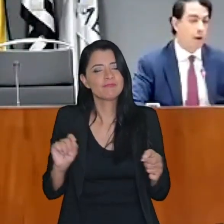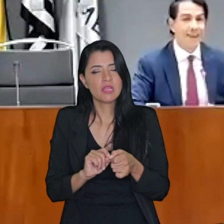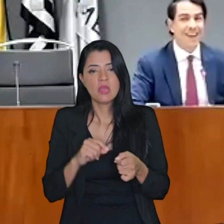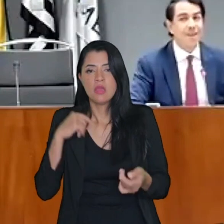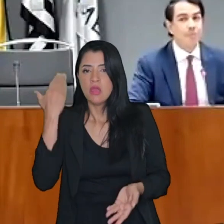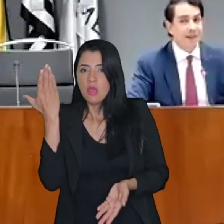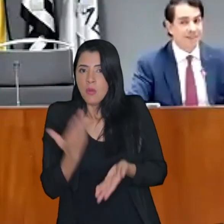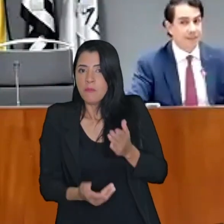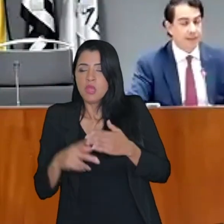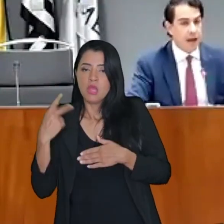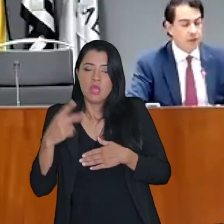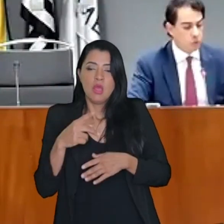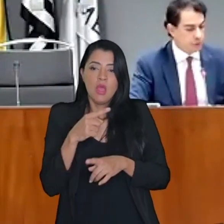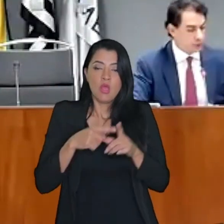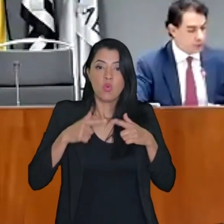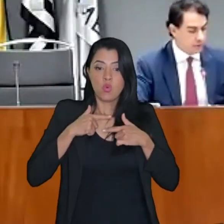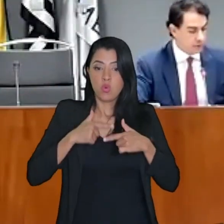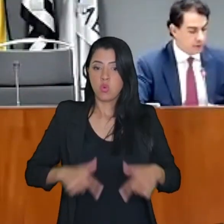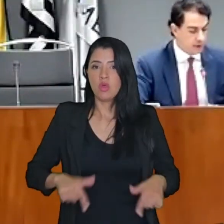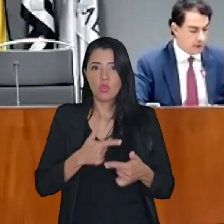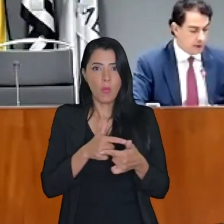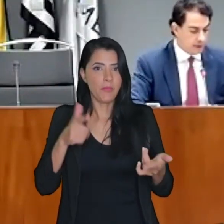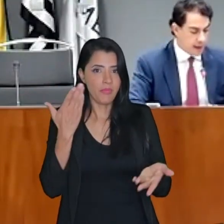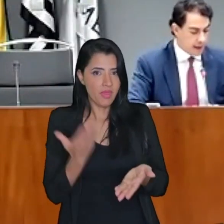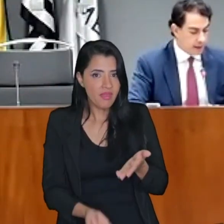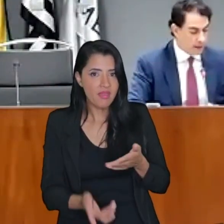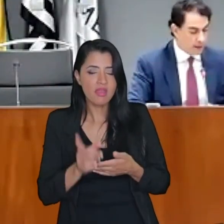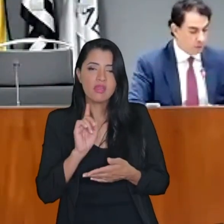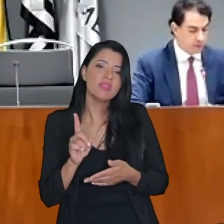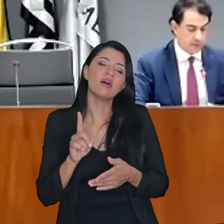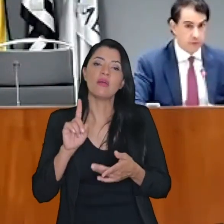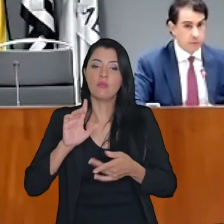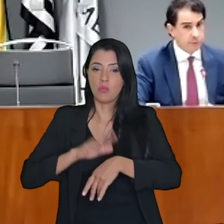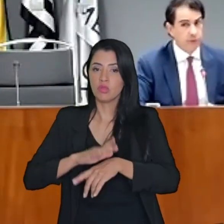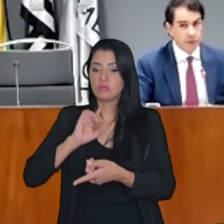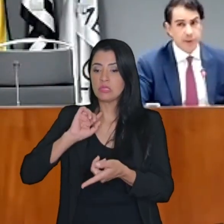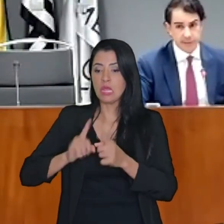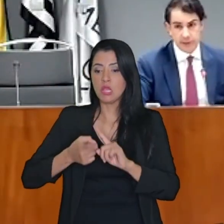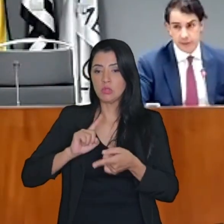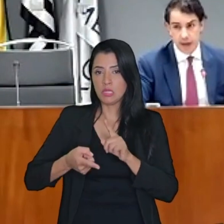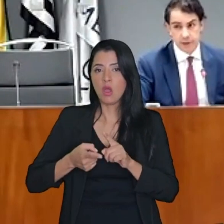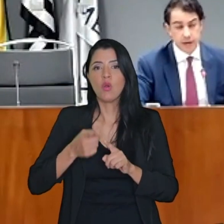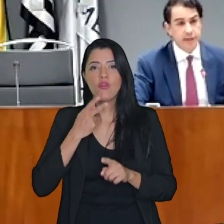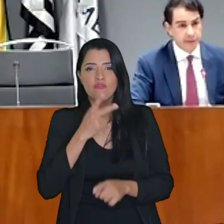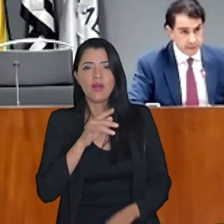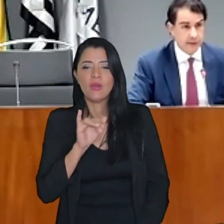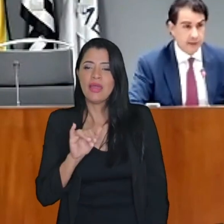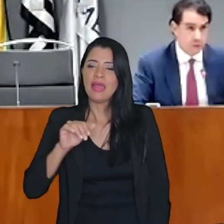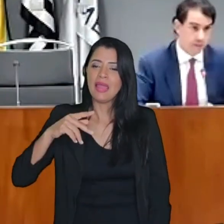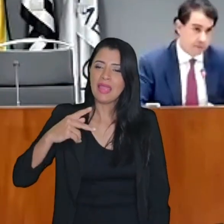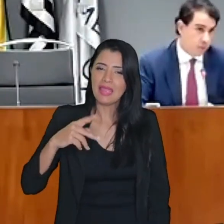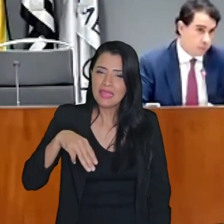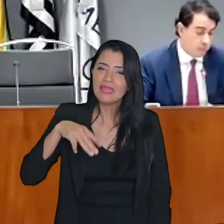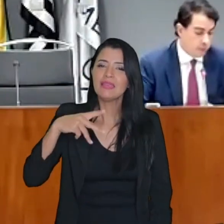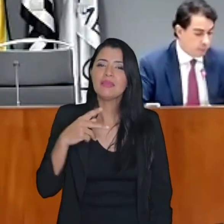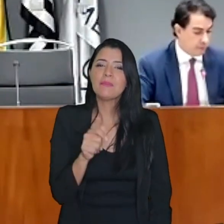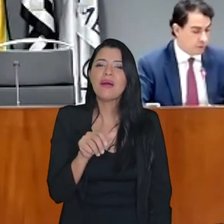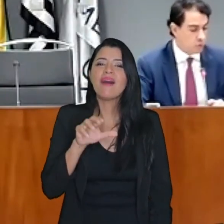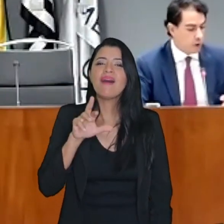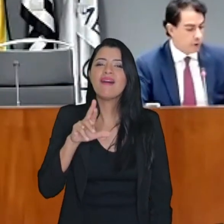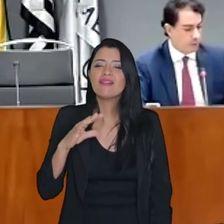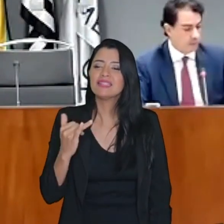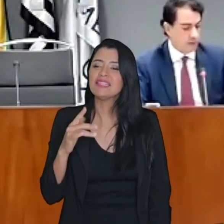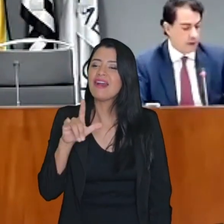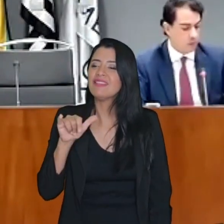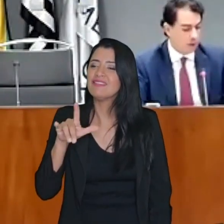perca a sua imparcialidade objetiva na negociação, e eu falo imparcialidade, ainda que se trate de Ministério Público, porque